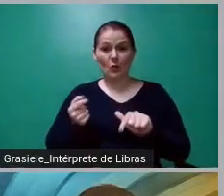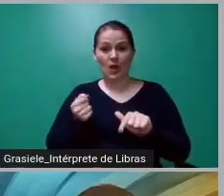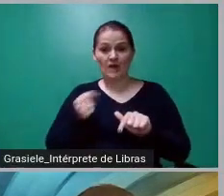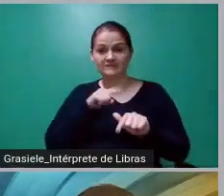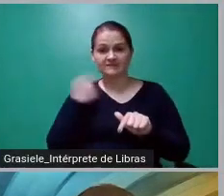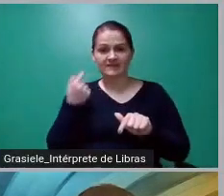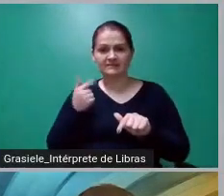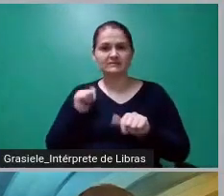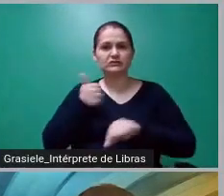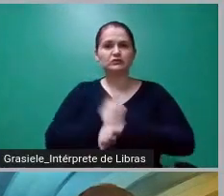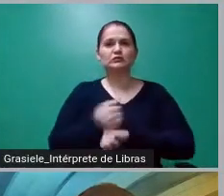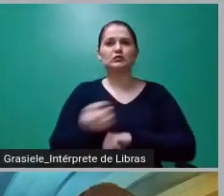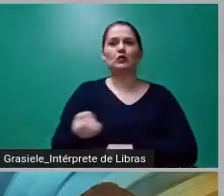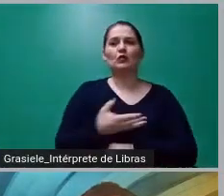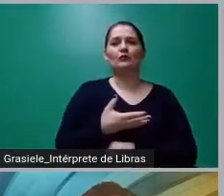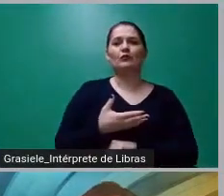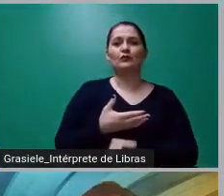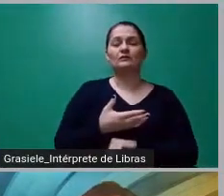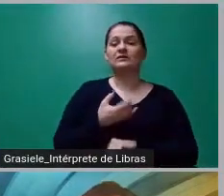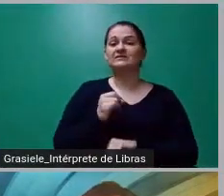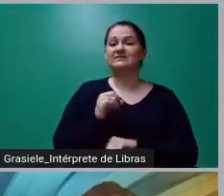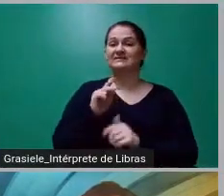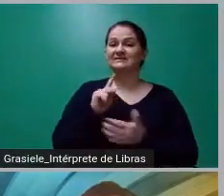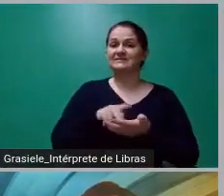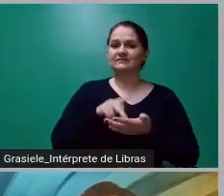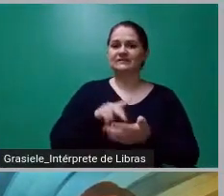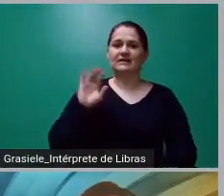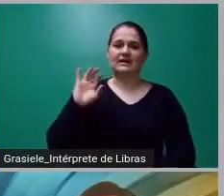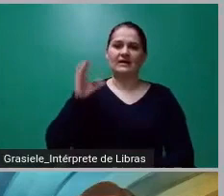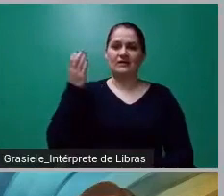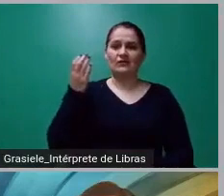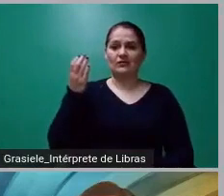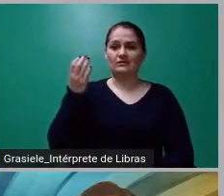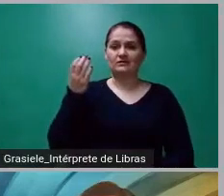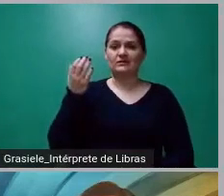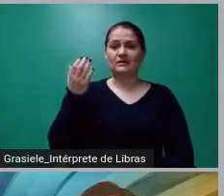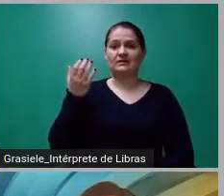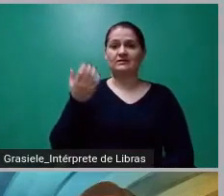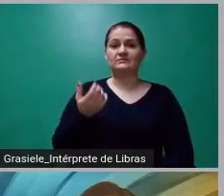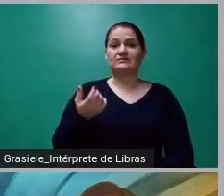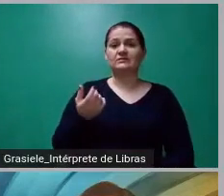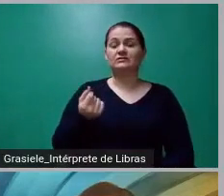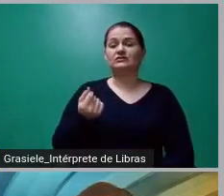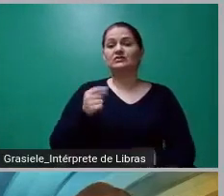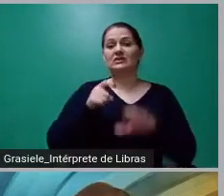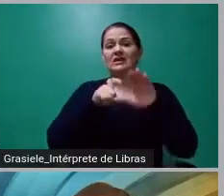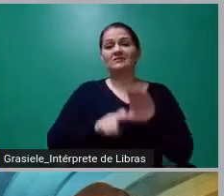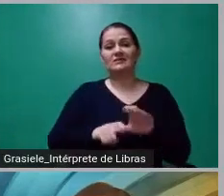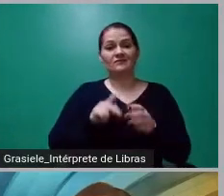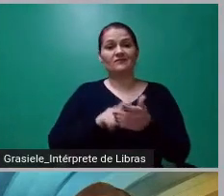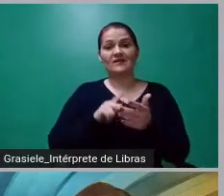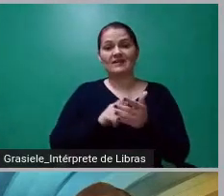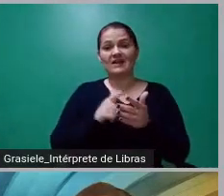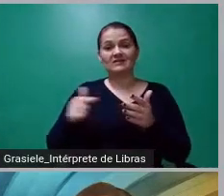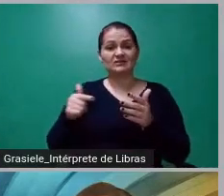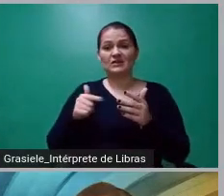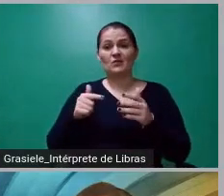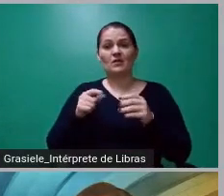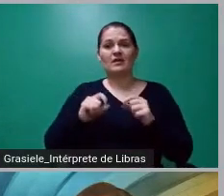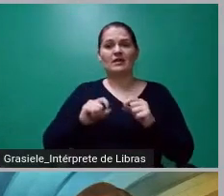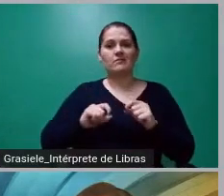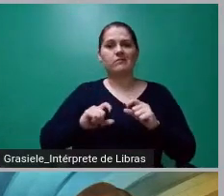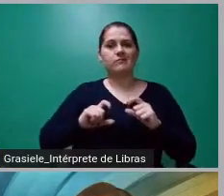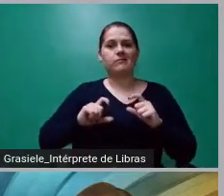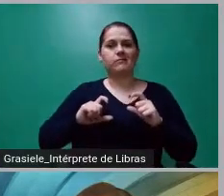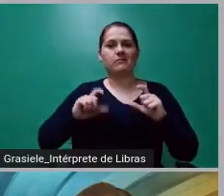Se isso tivesse de fato acontecendo, o estoque da dívida estaria constante, porque é só uma substituição de um que está vencendo por